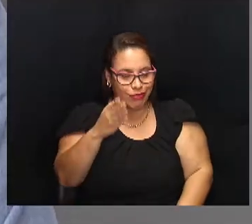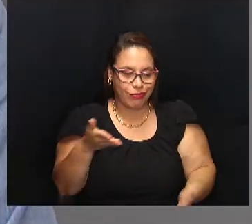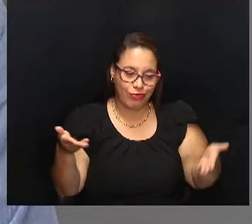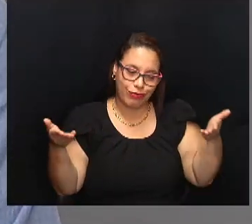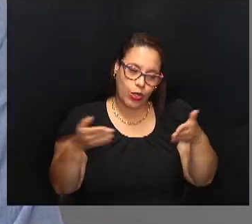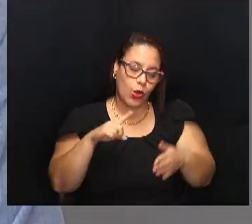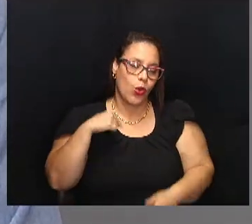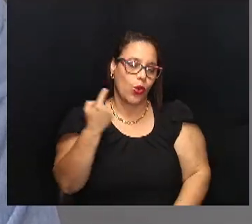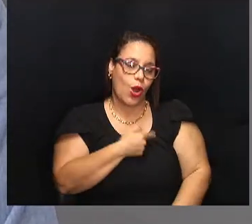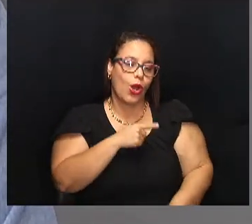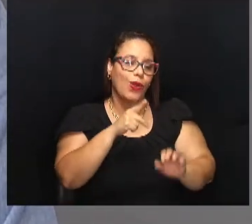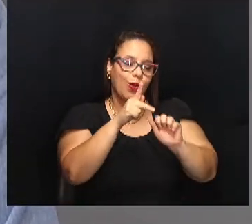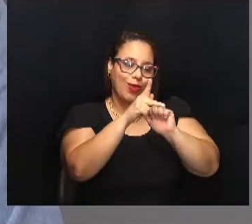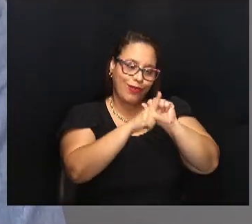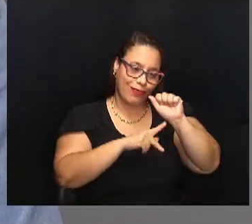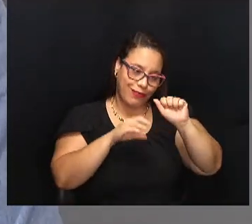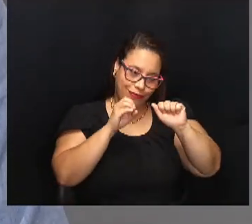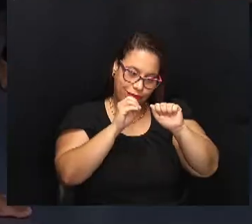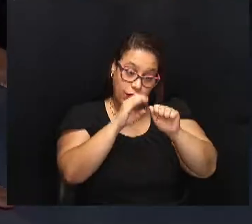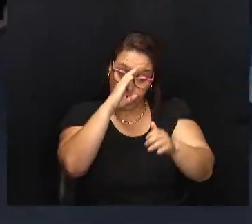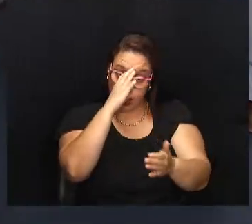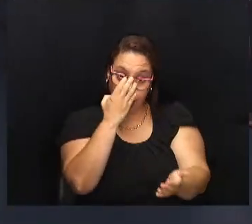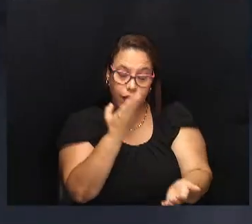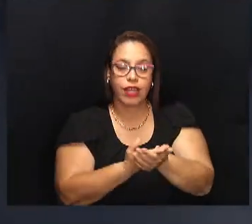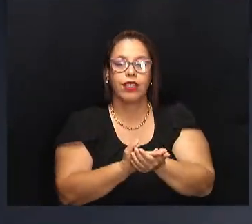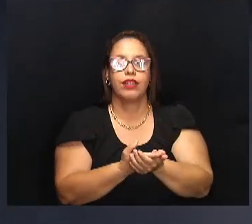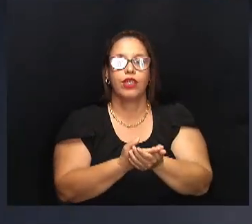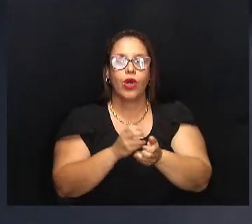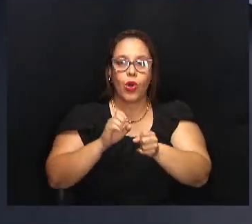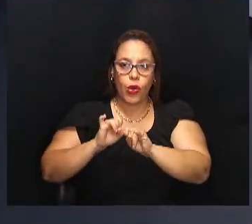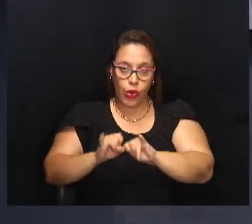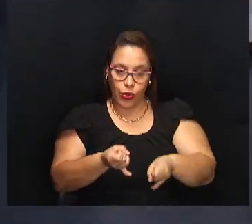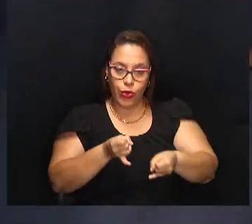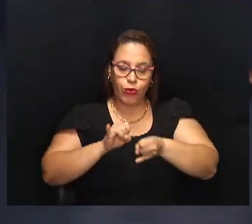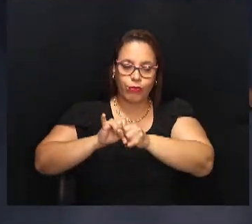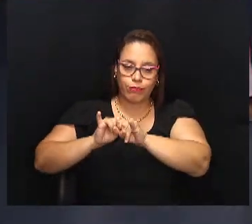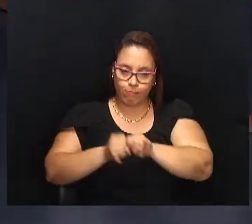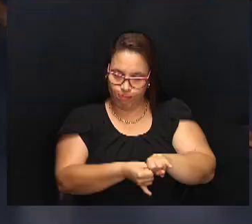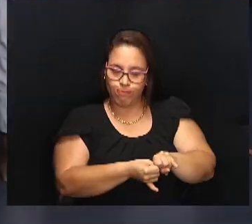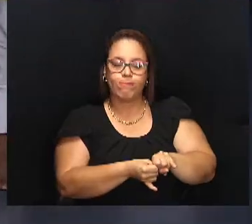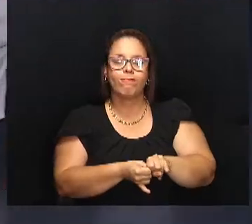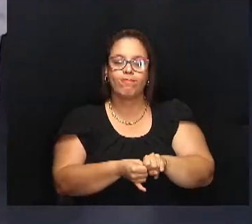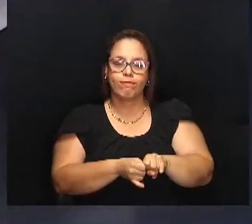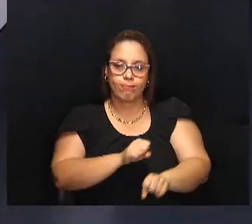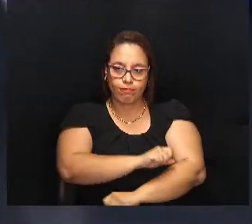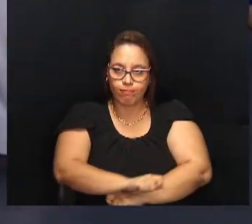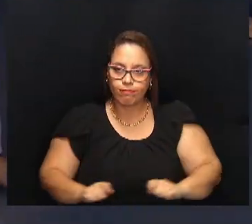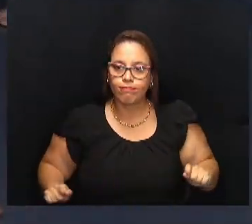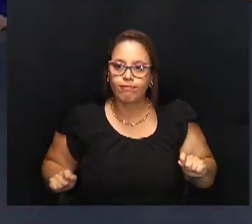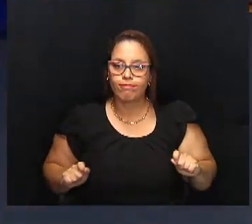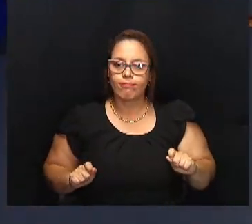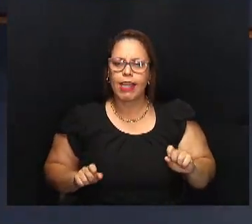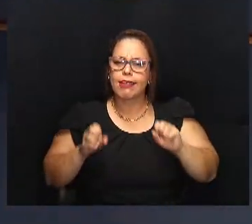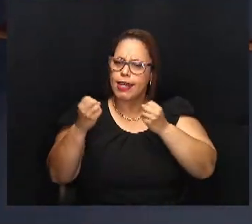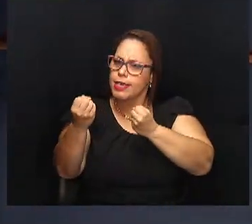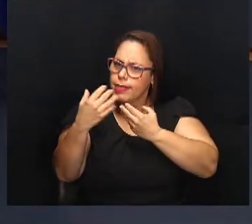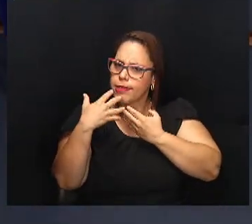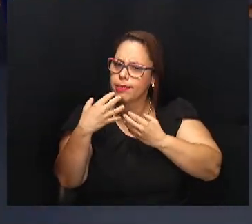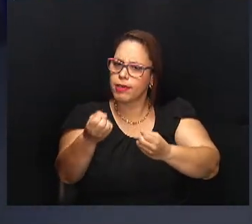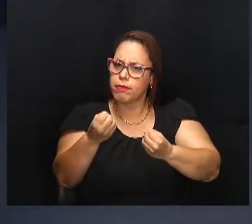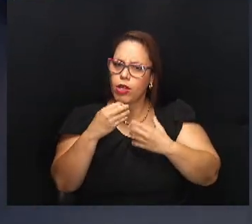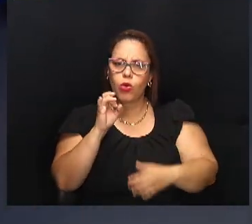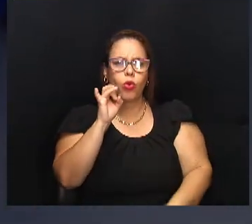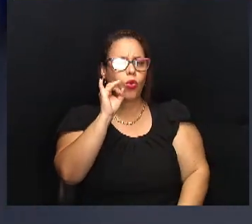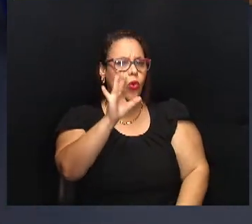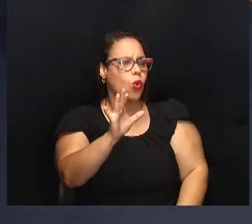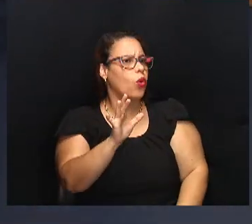nosso projeto. Eu acredito que o jiu-jitsu, ele traz muito ensinamento, não só